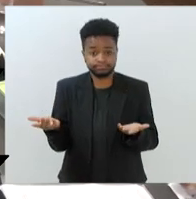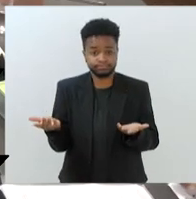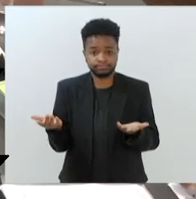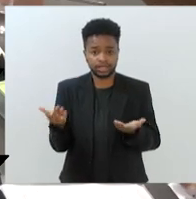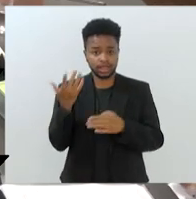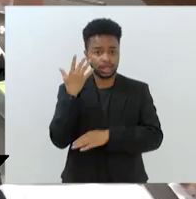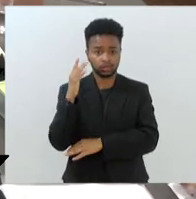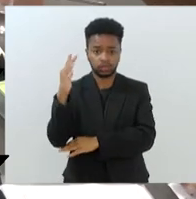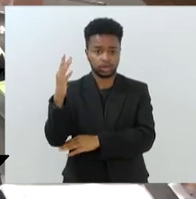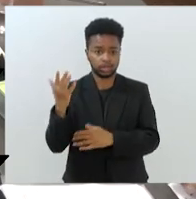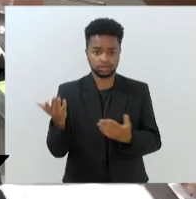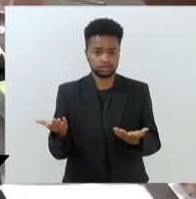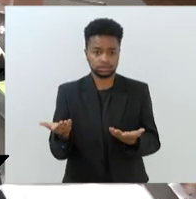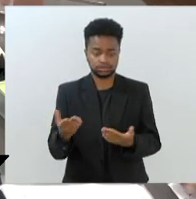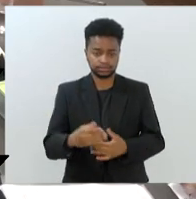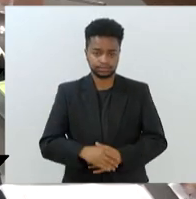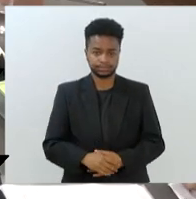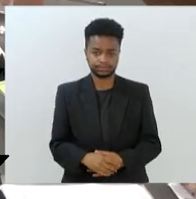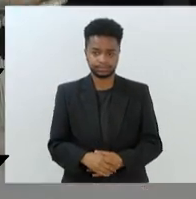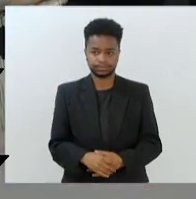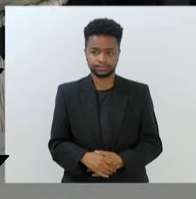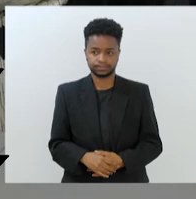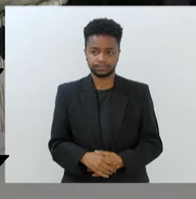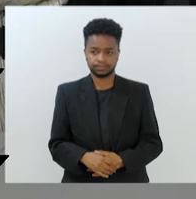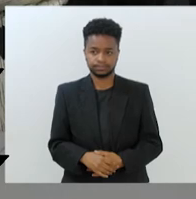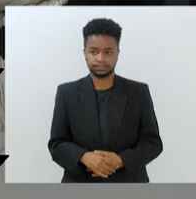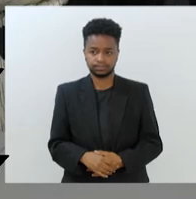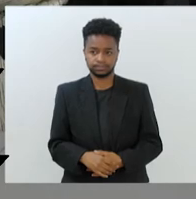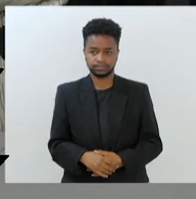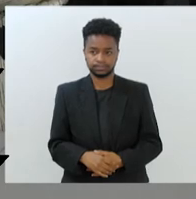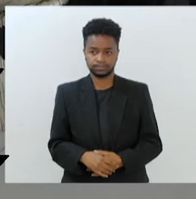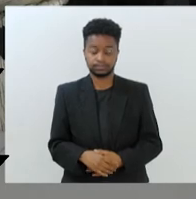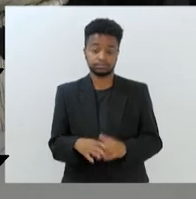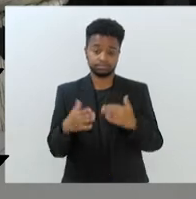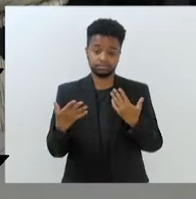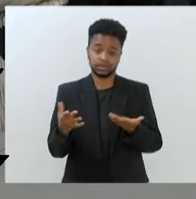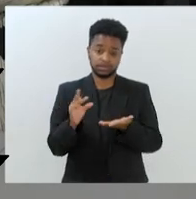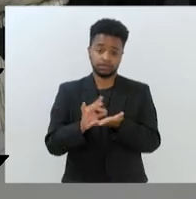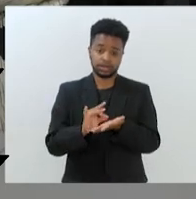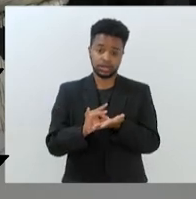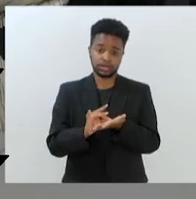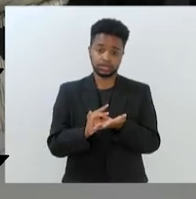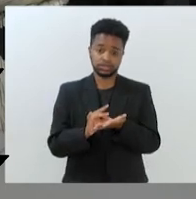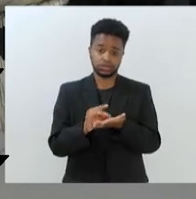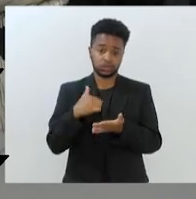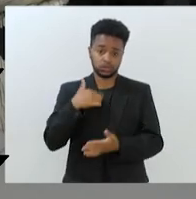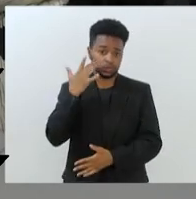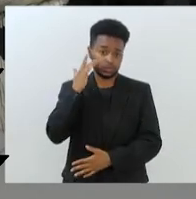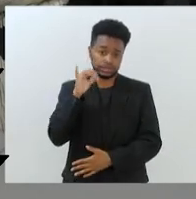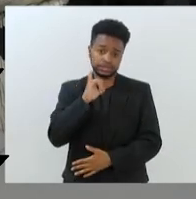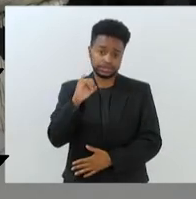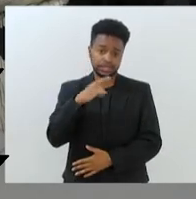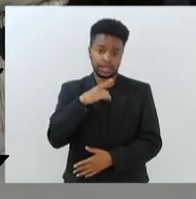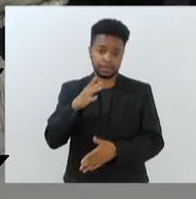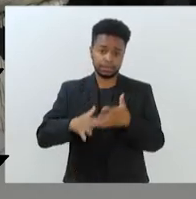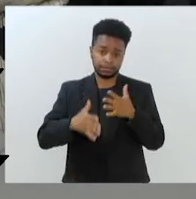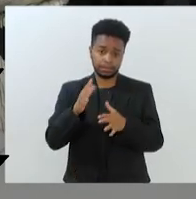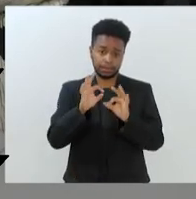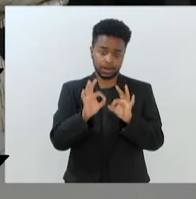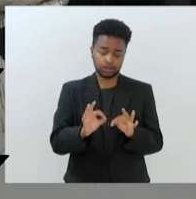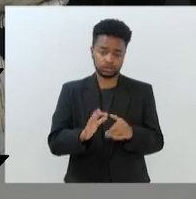de natureza. Então, realmente, eu não sei se existe uma prejudicabilidade.